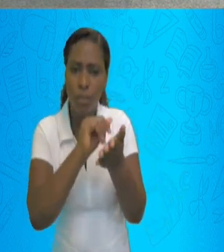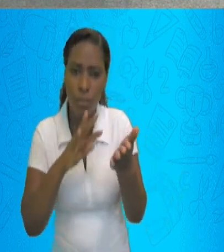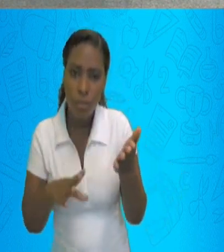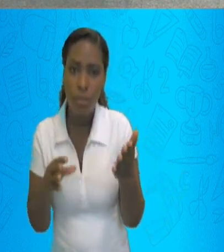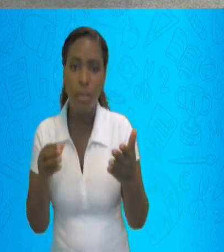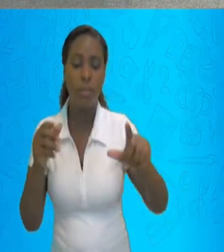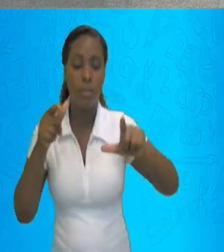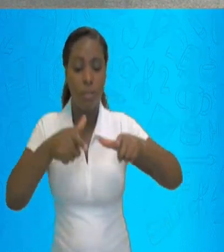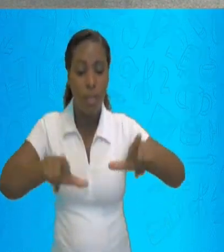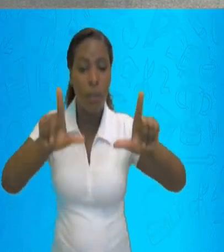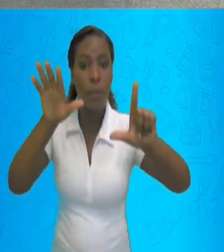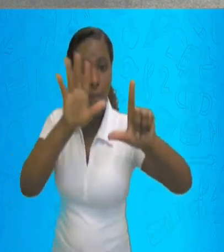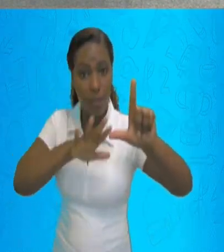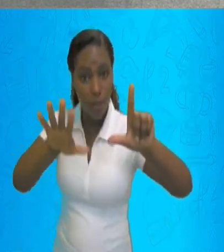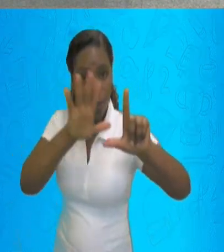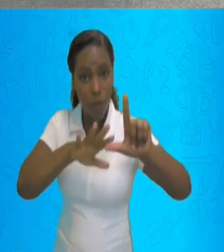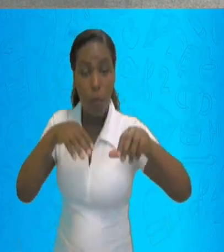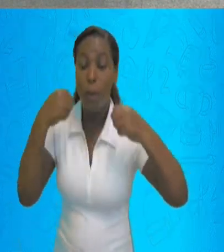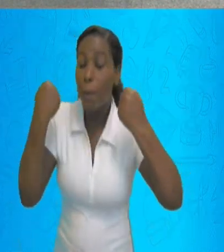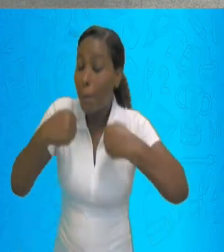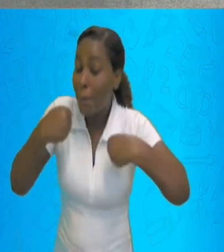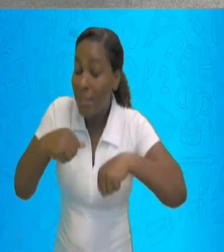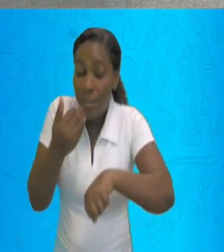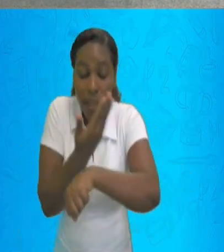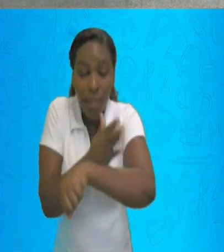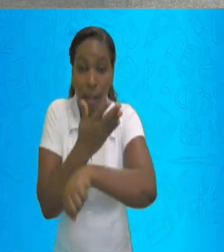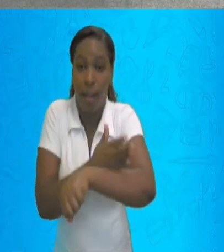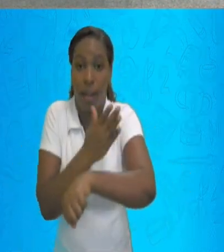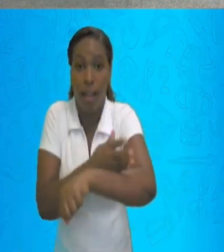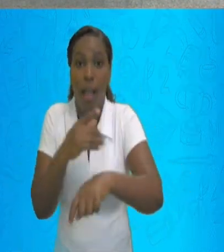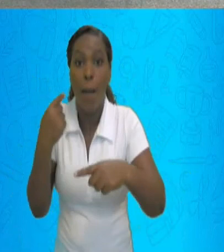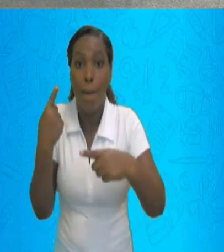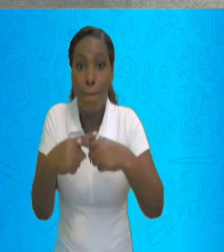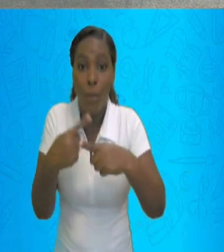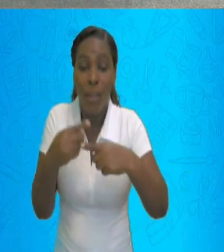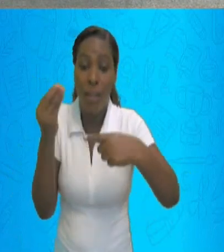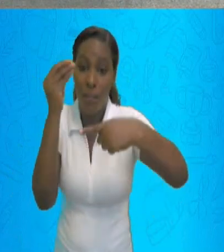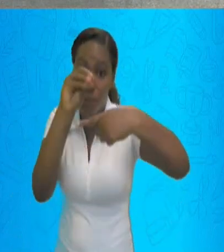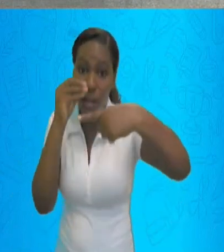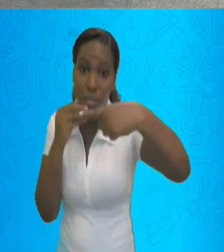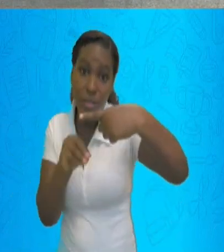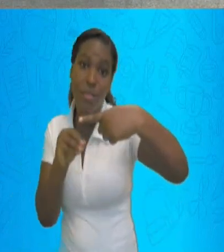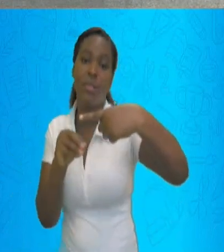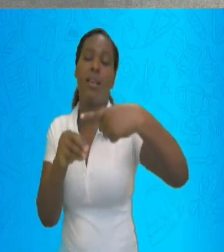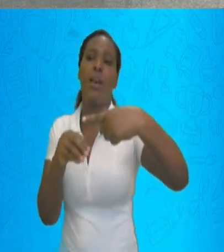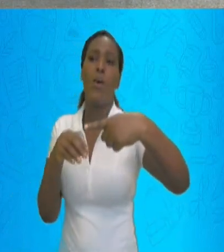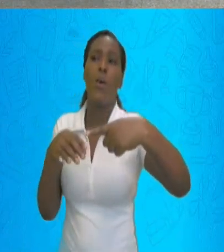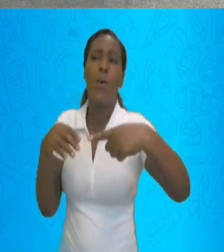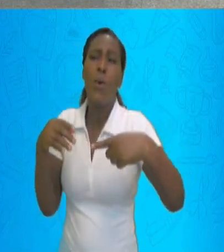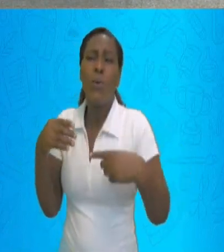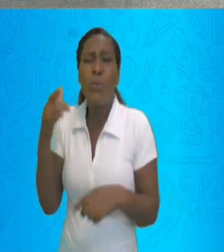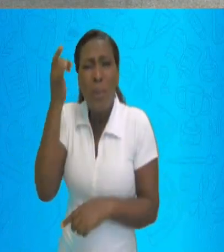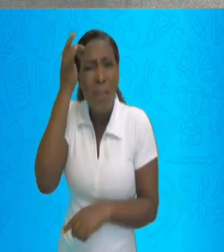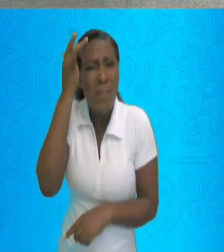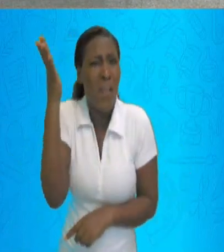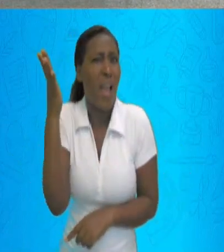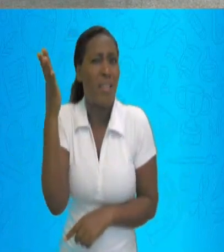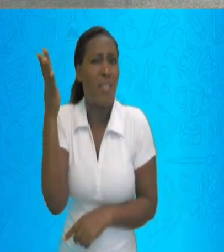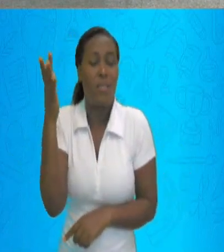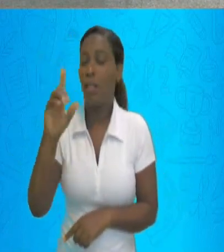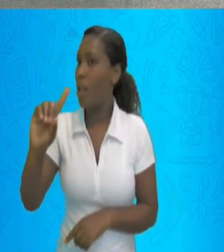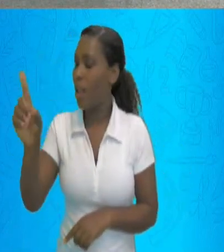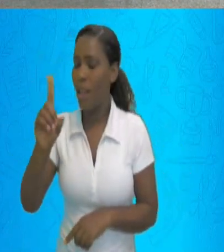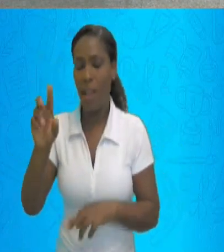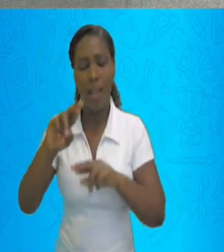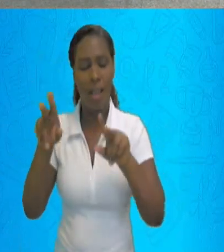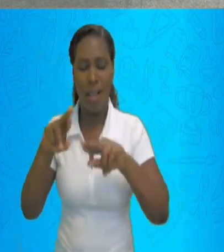é necessário fazer a prática, porque a fração é um conteúdo que normalmente a gente não tem tanta facilidade ou trabalha nela